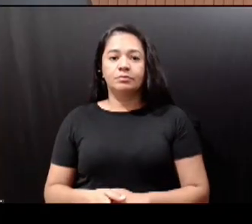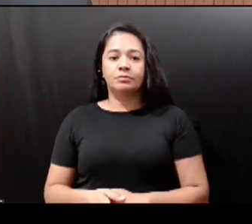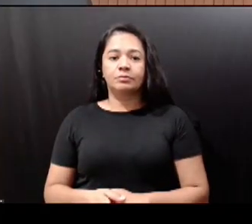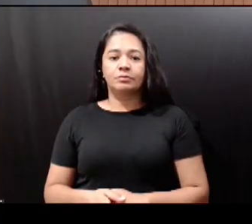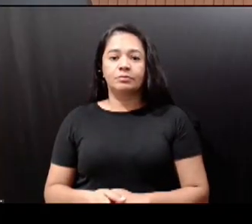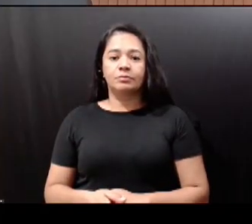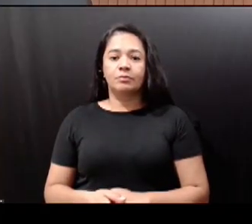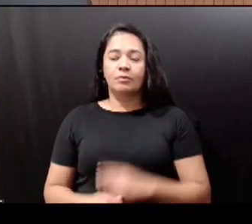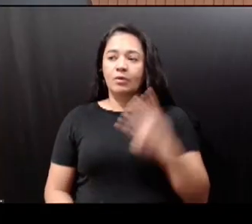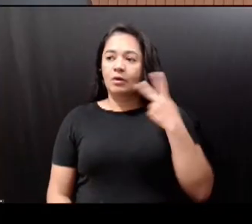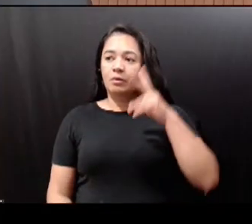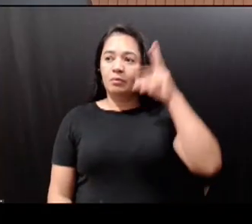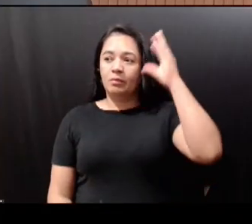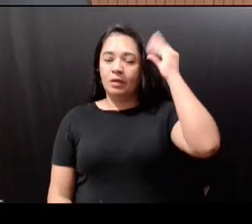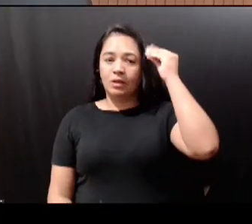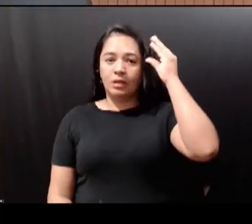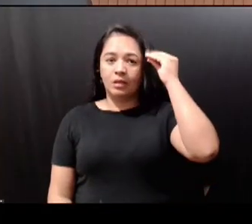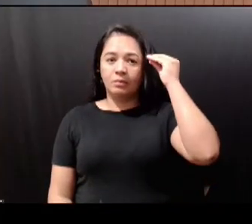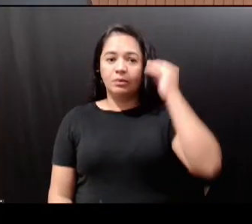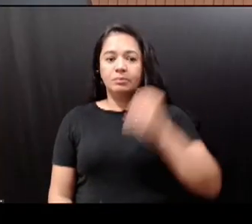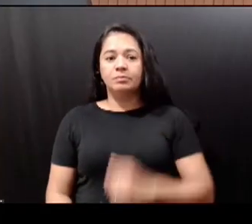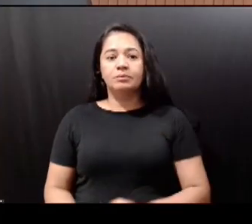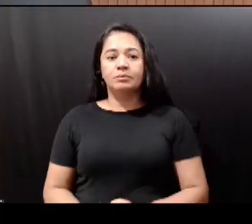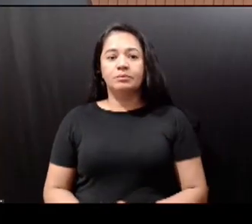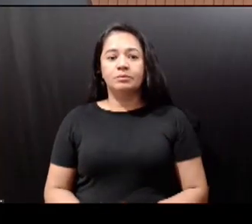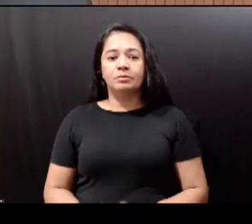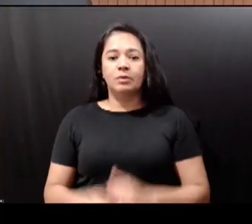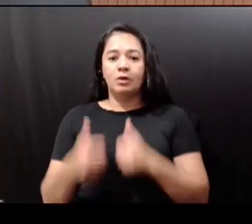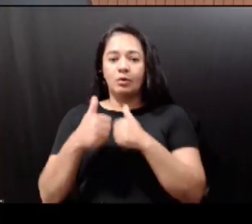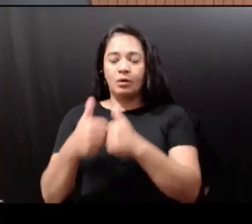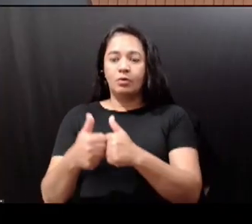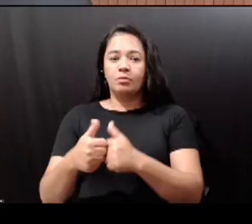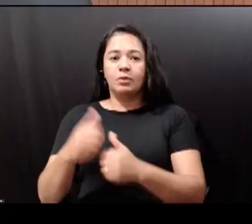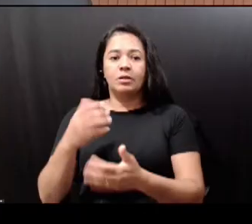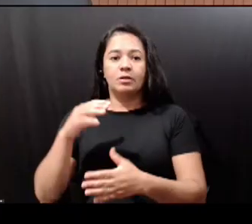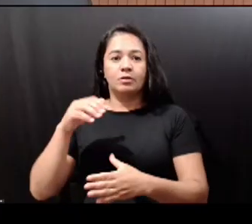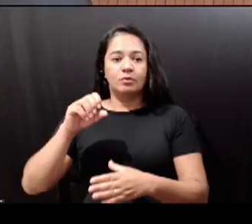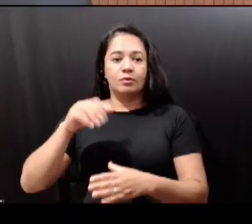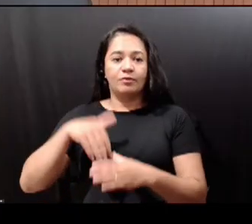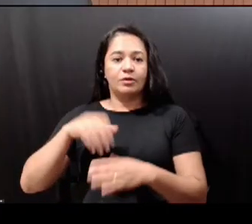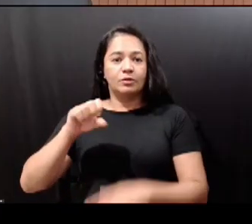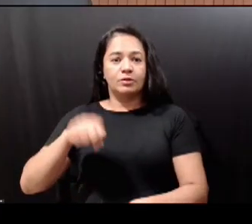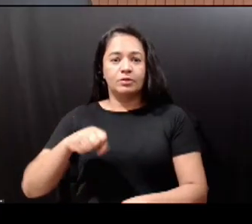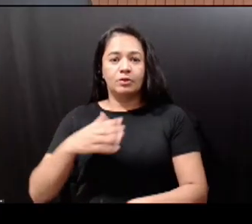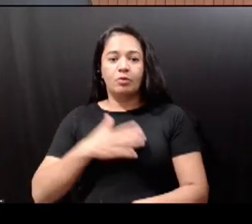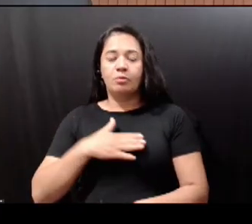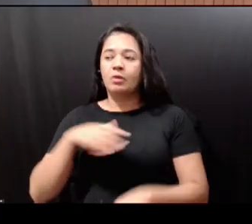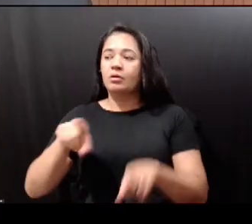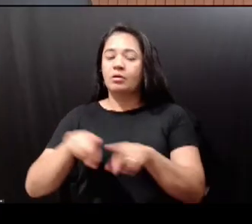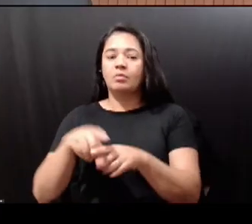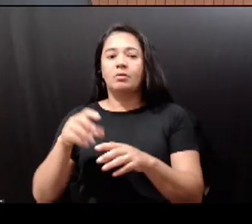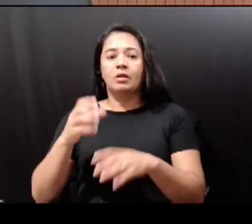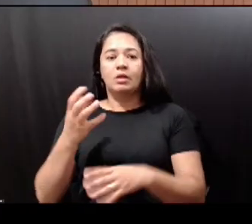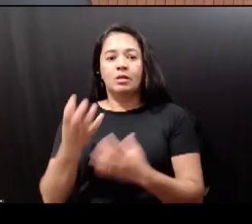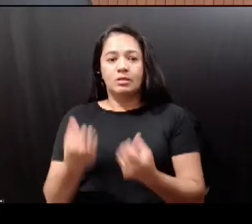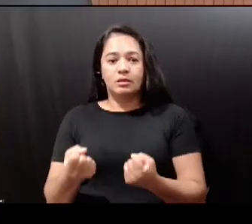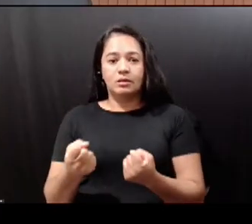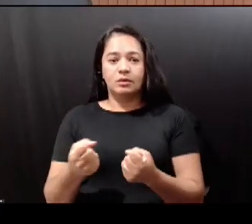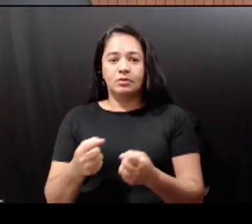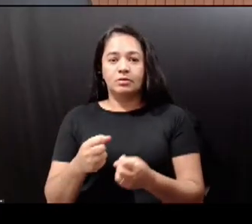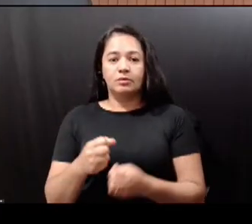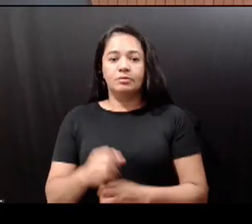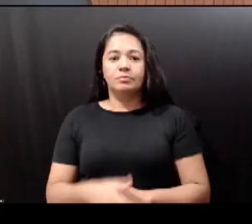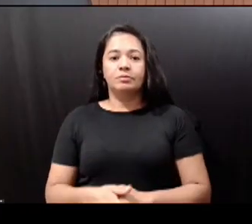vereador Benê Lima? Eu acompanho o relator e voto favorável. O meu voto também é favorável, com 2 votos favoráveis e o voto